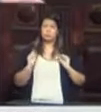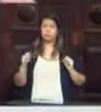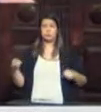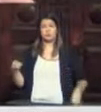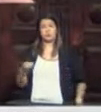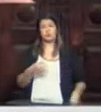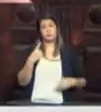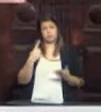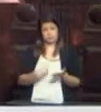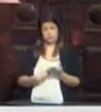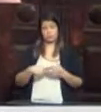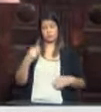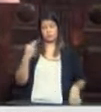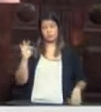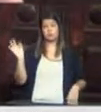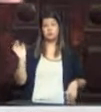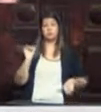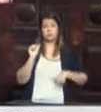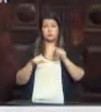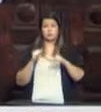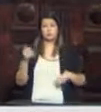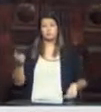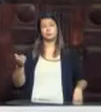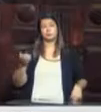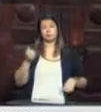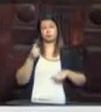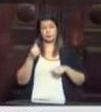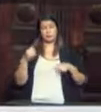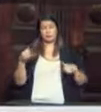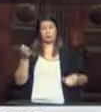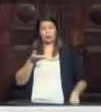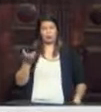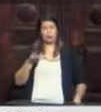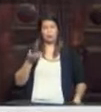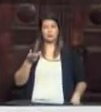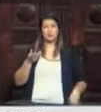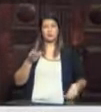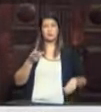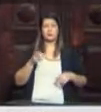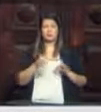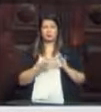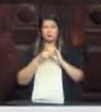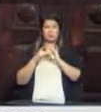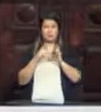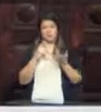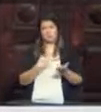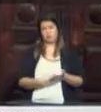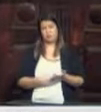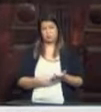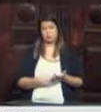do que urgente para mudar essa relação como tem se estabelecido hoje. A Olimpíada serve apenas como mais um exemplo dessa situação.